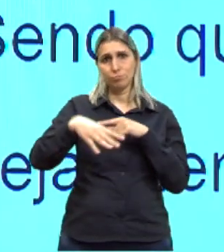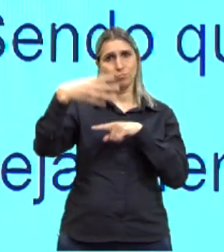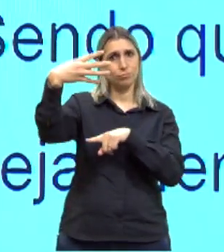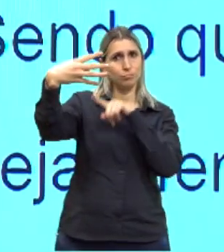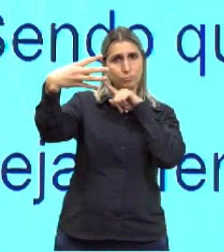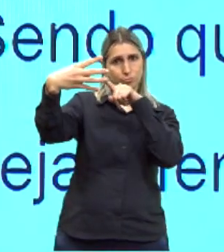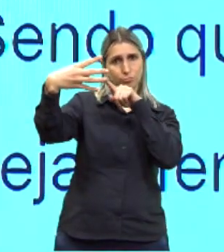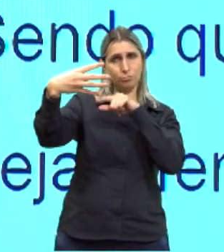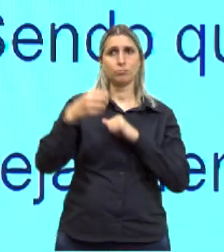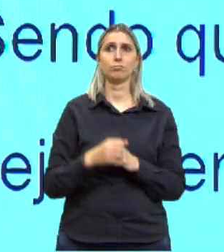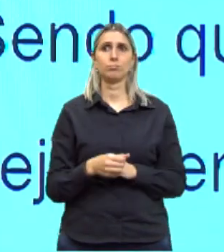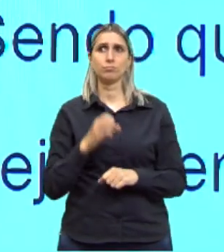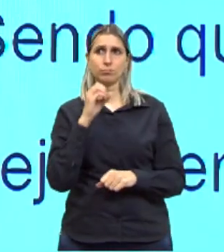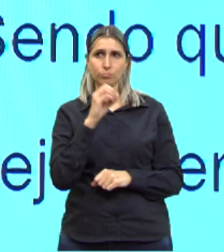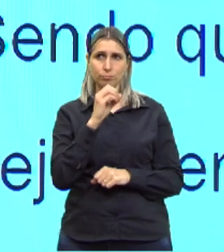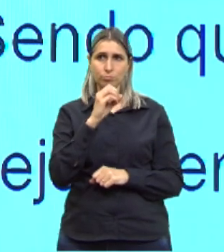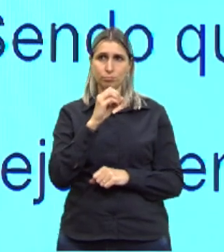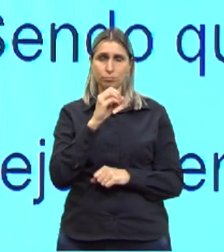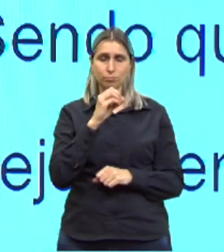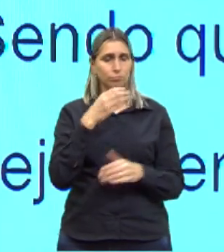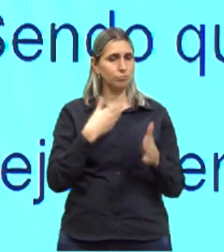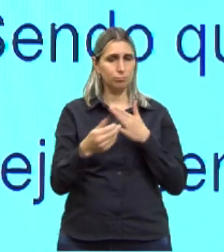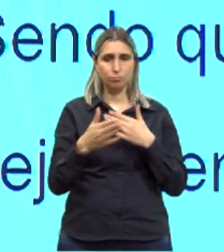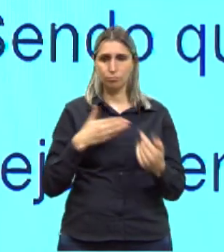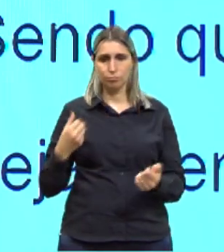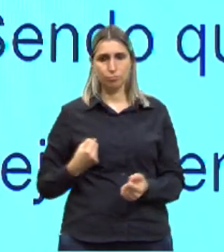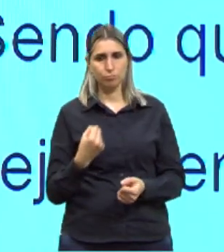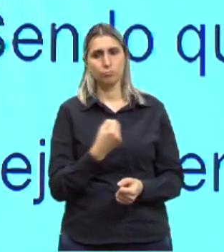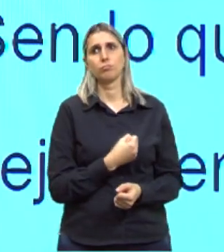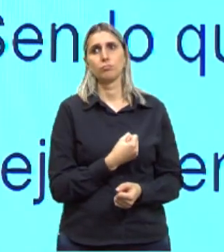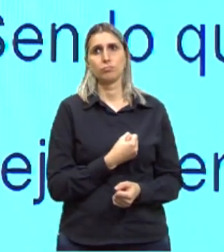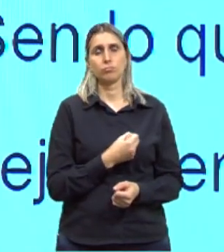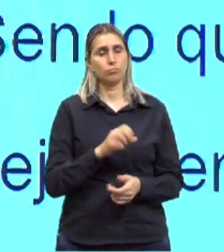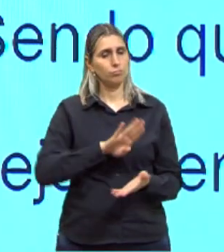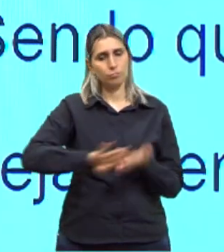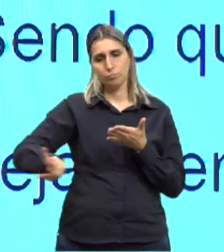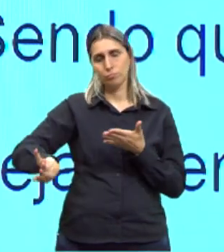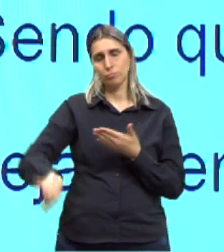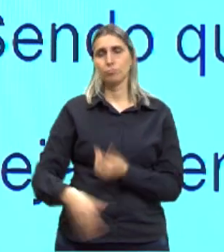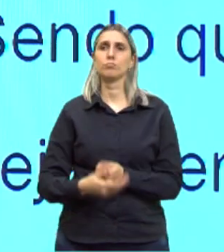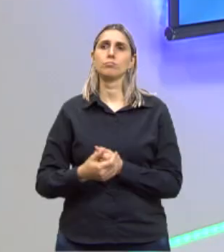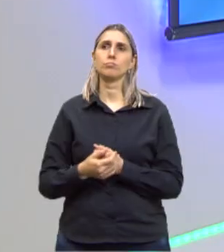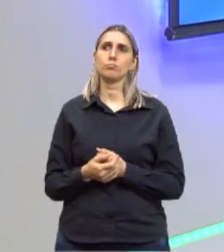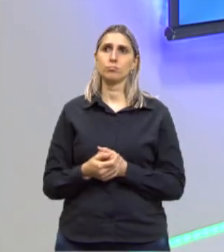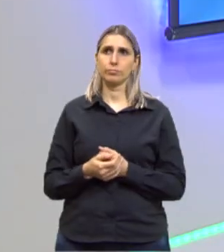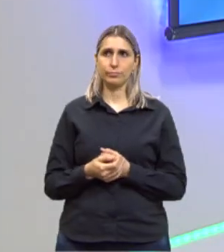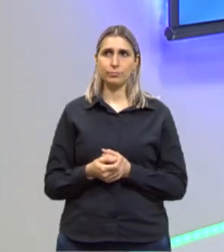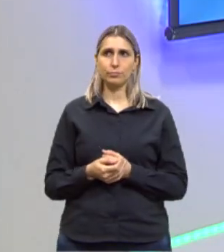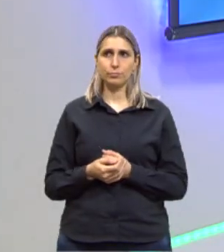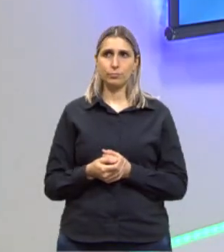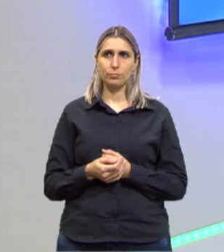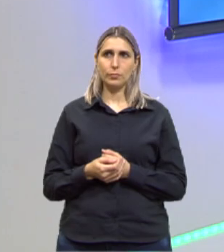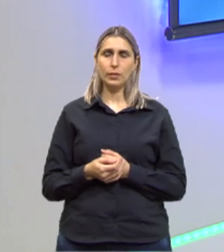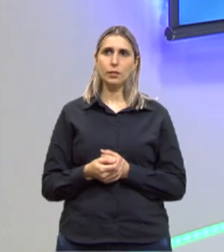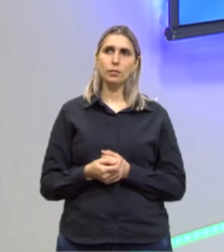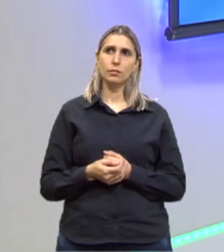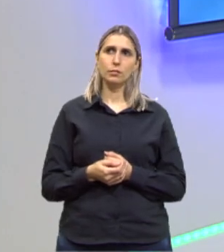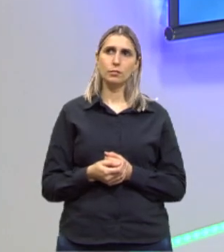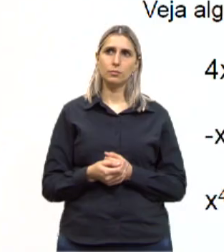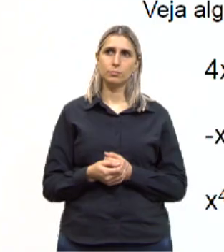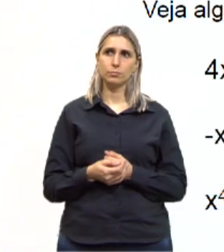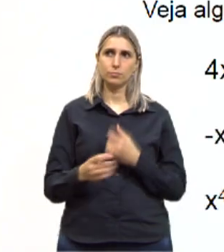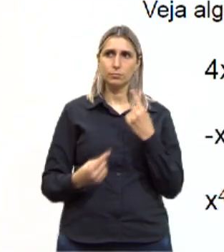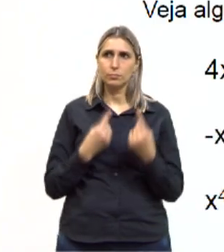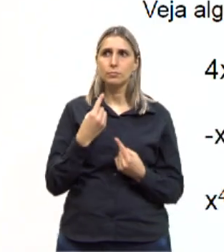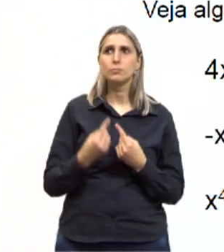biquadrada, porque zero vezes qualquer número ele vai eliminar, né? Então veja alguns